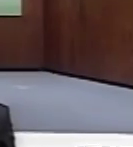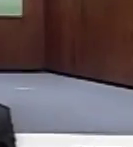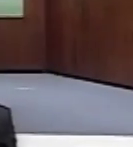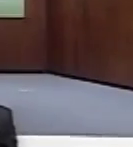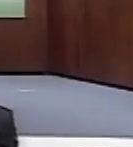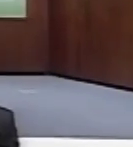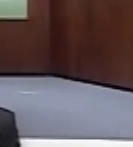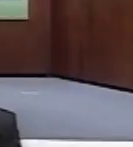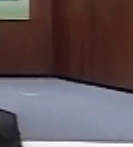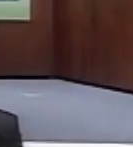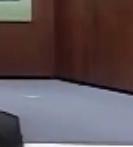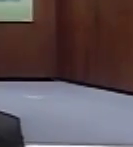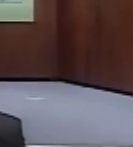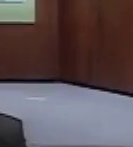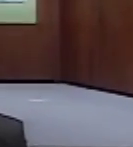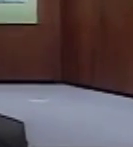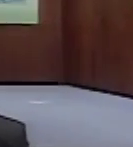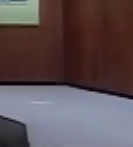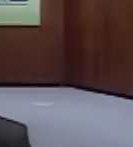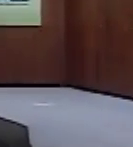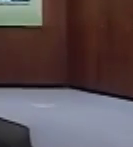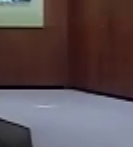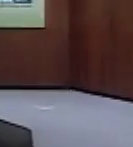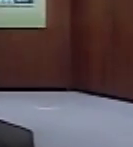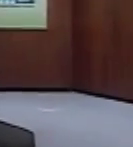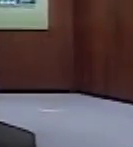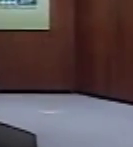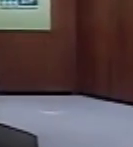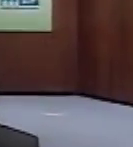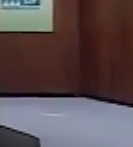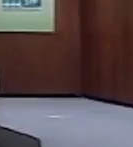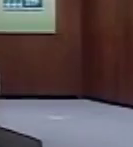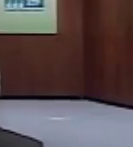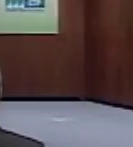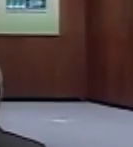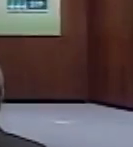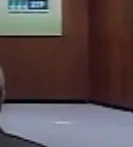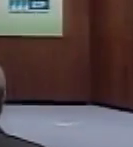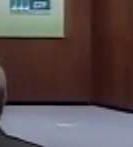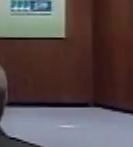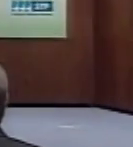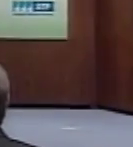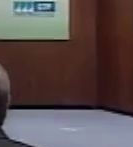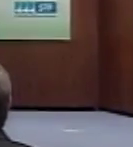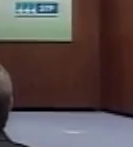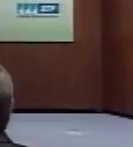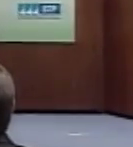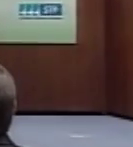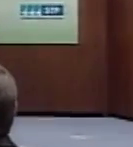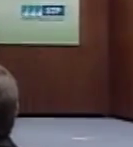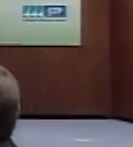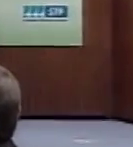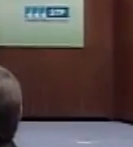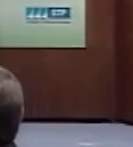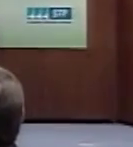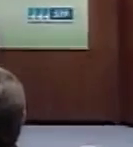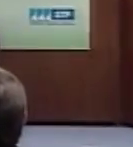E se estiver presente, que falará. Ele não vai falar. Ainda nesta parte da manhã.